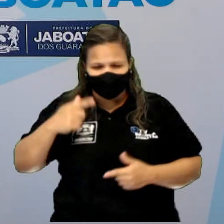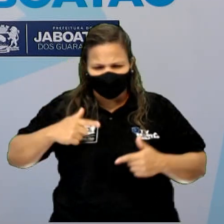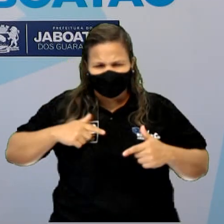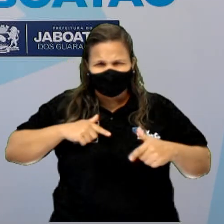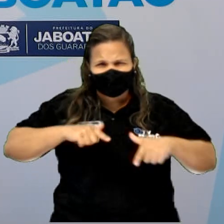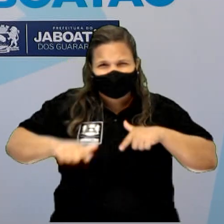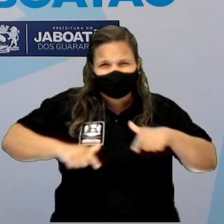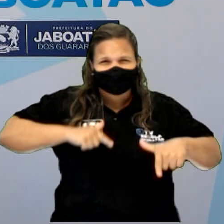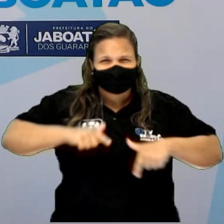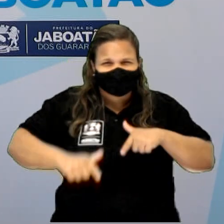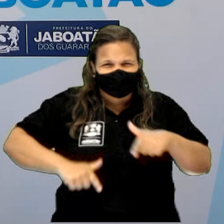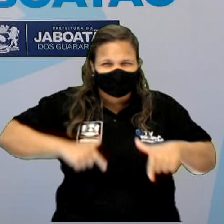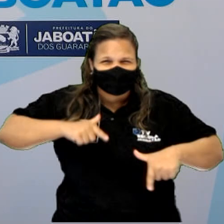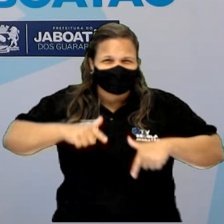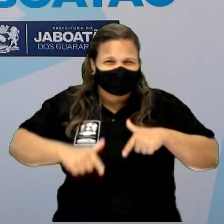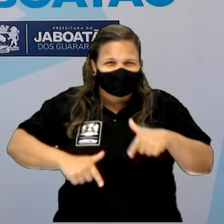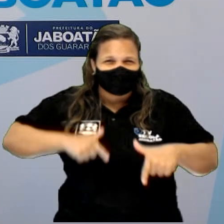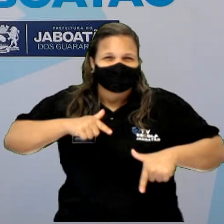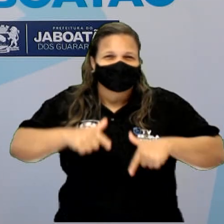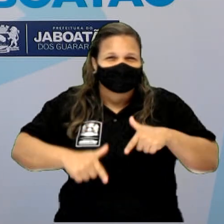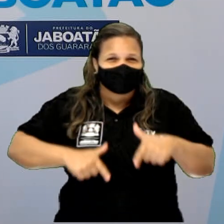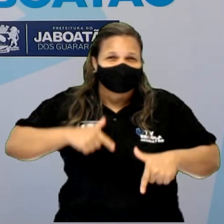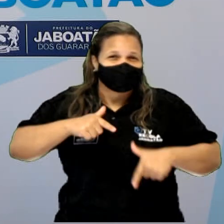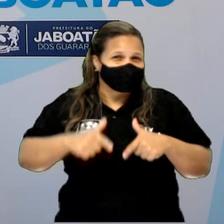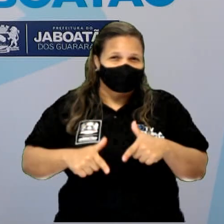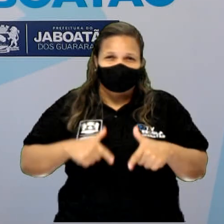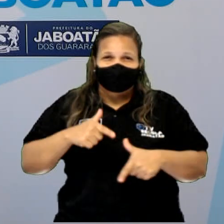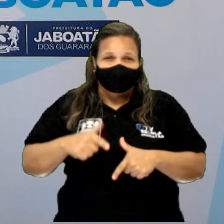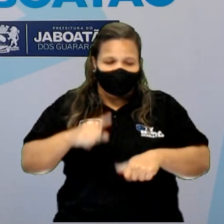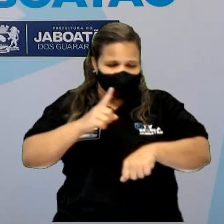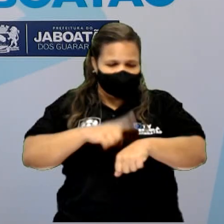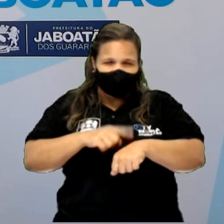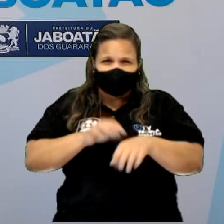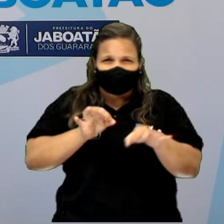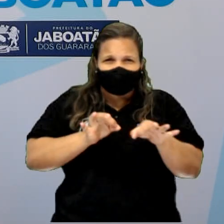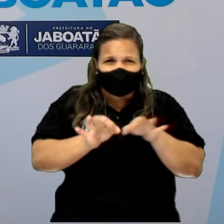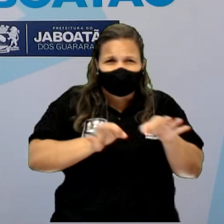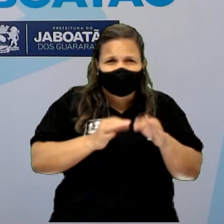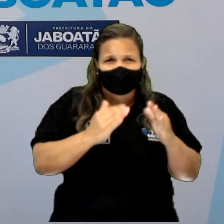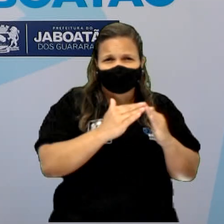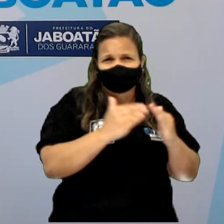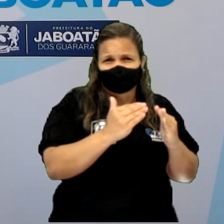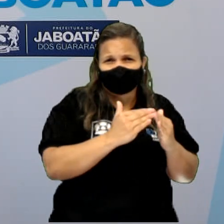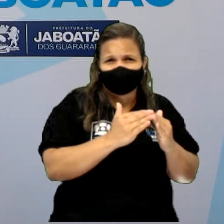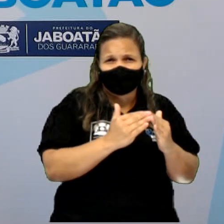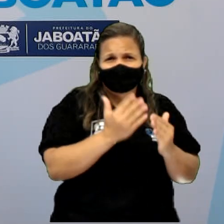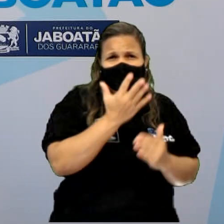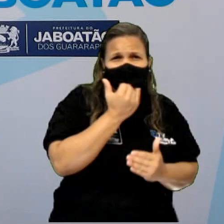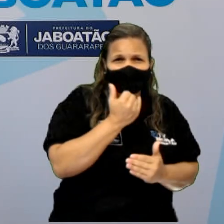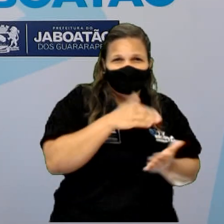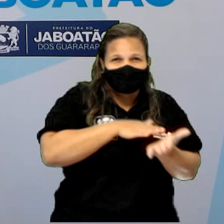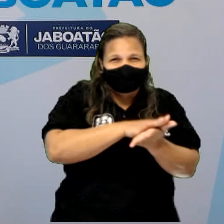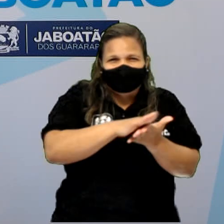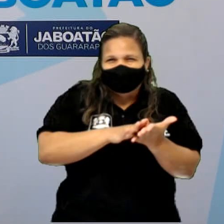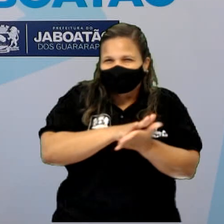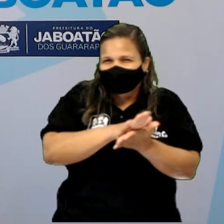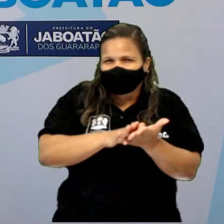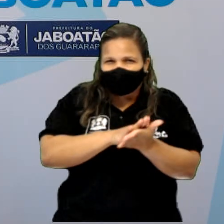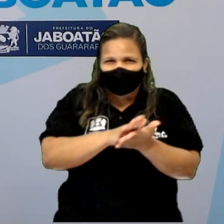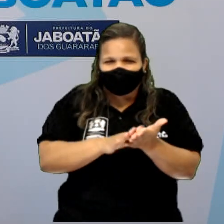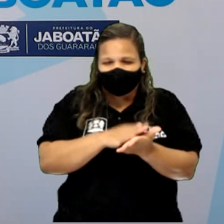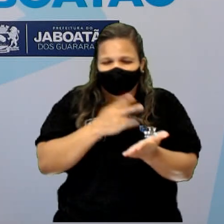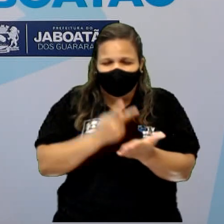penoso que mal tinham tempo de produzir o próprio alimento. E assim, a fome, as doenças,